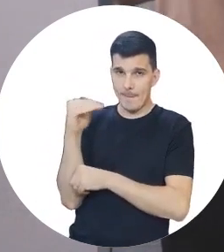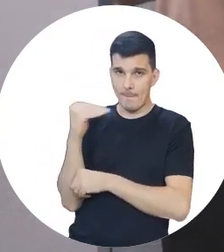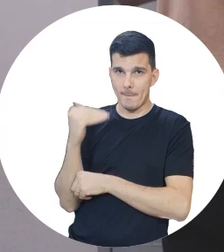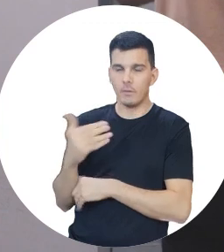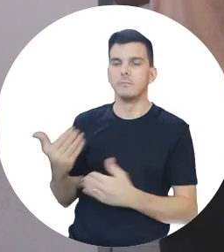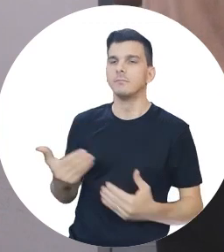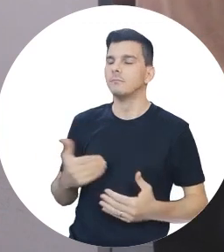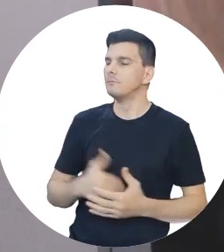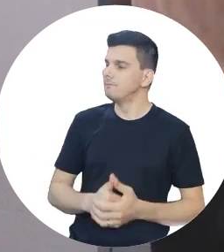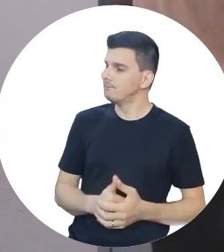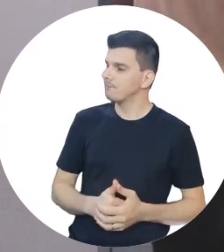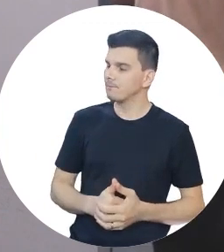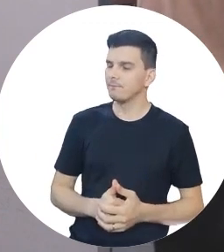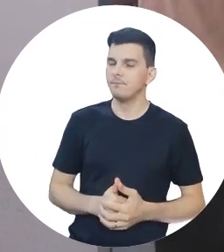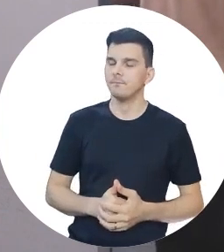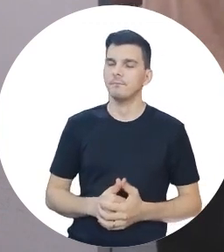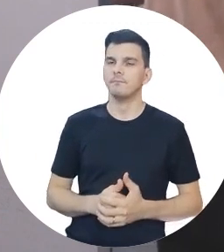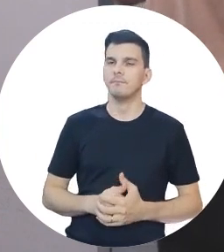HNO2,